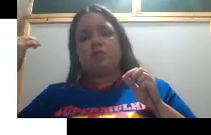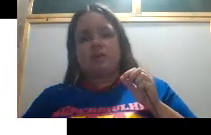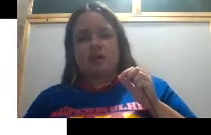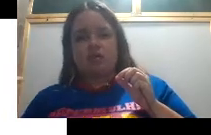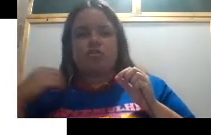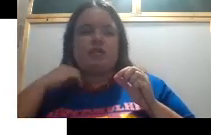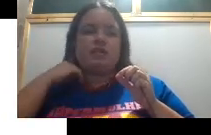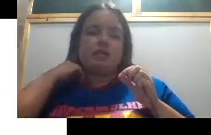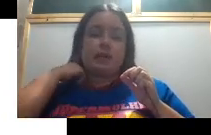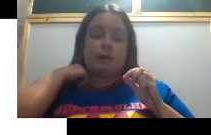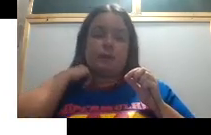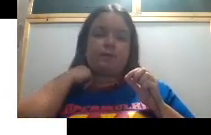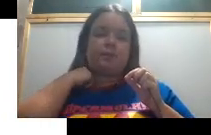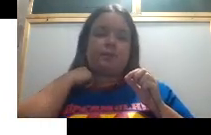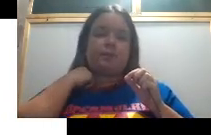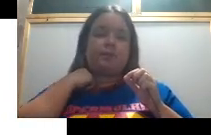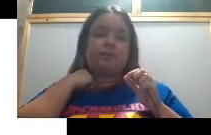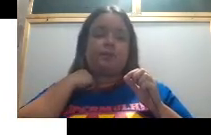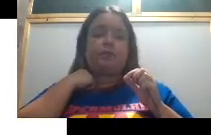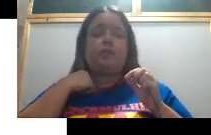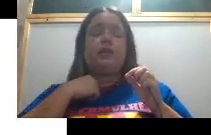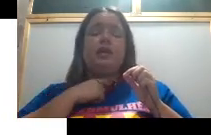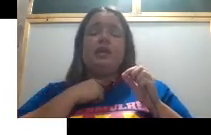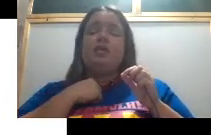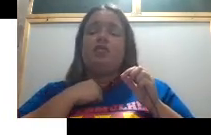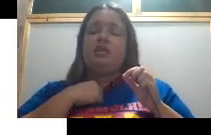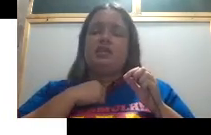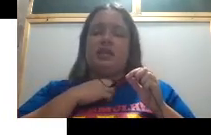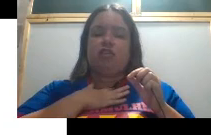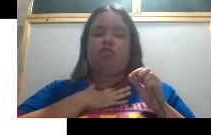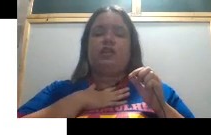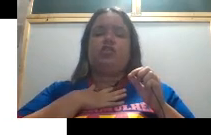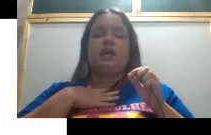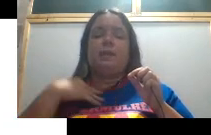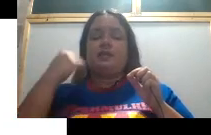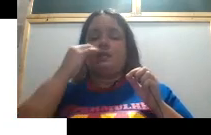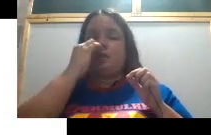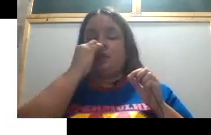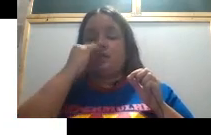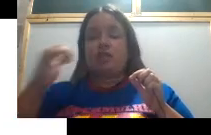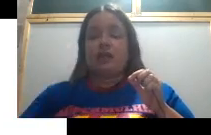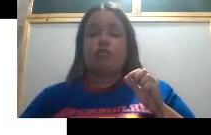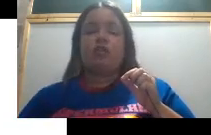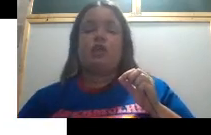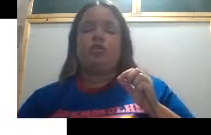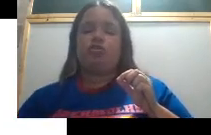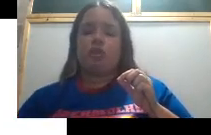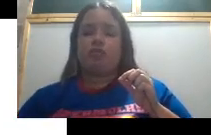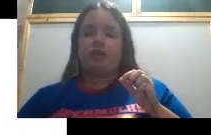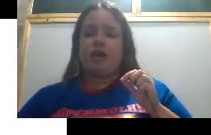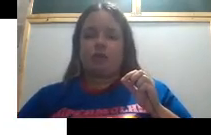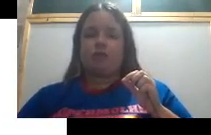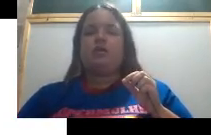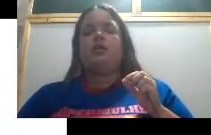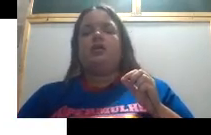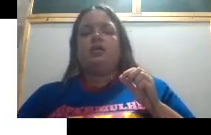numa das próximas aulas perto há 27 estrelas que representam os estados e